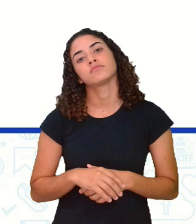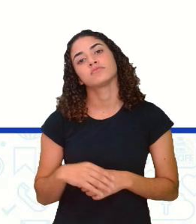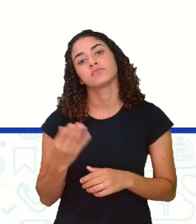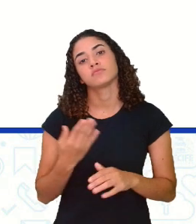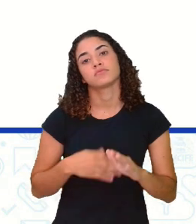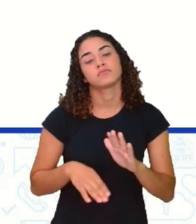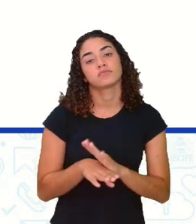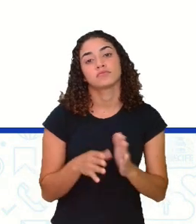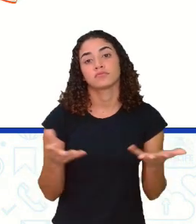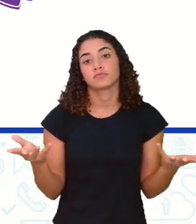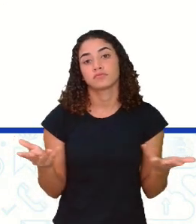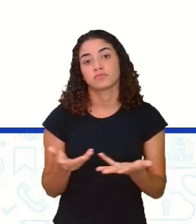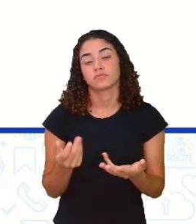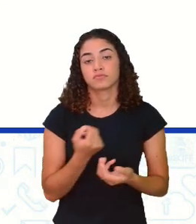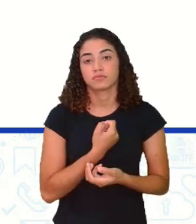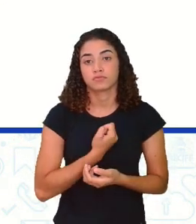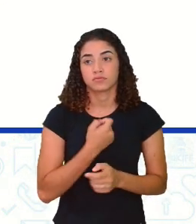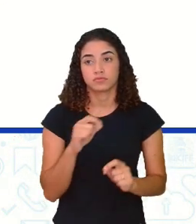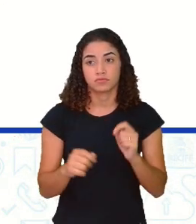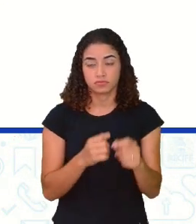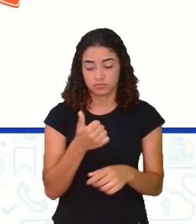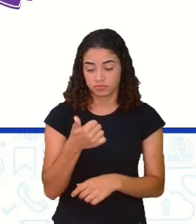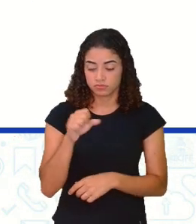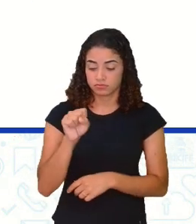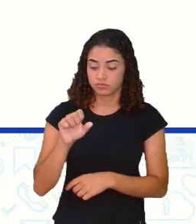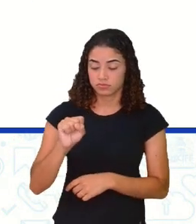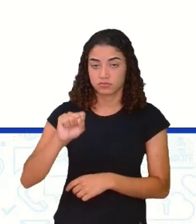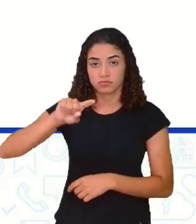Chegamos ao número de